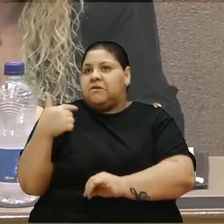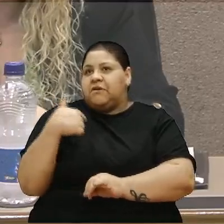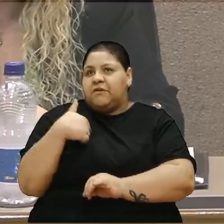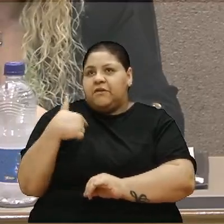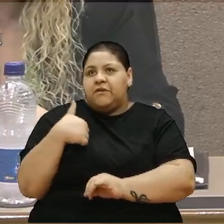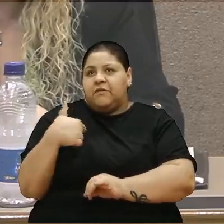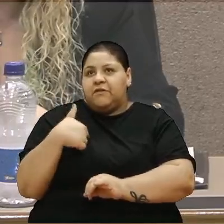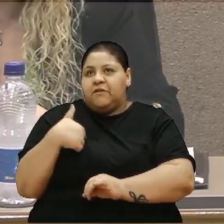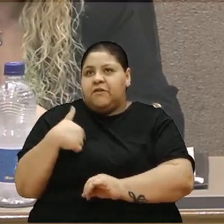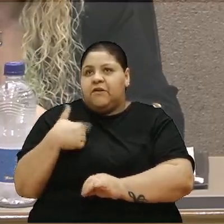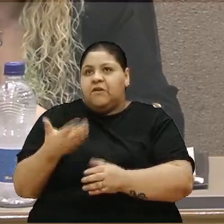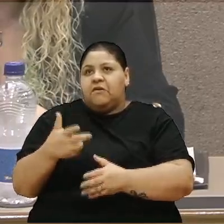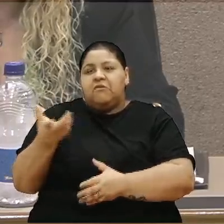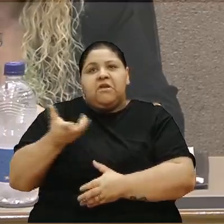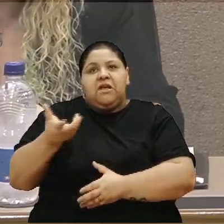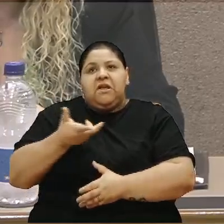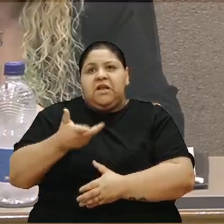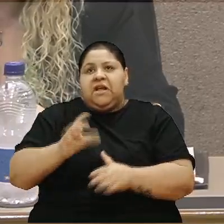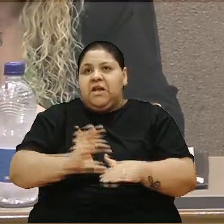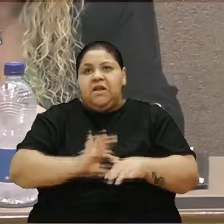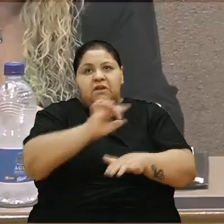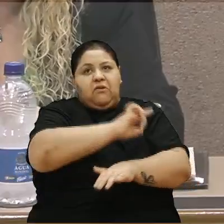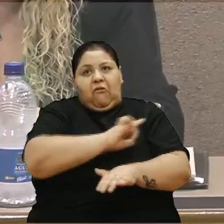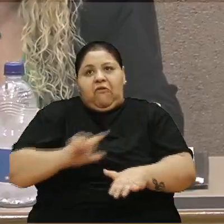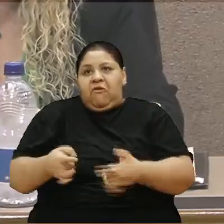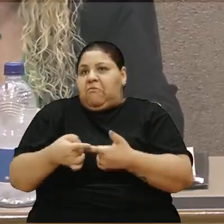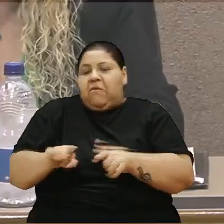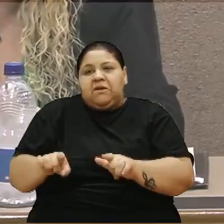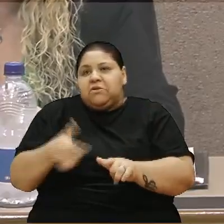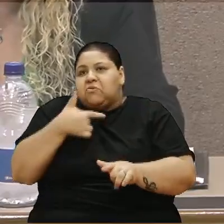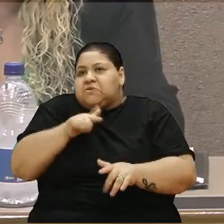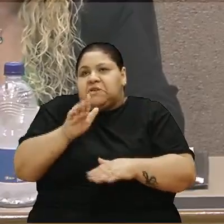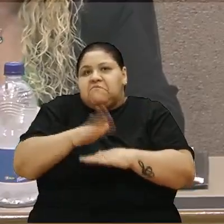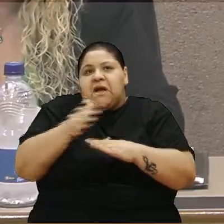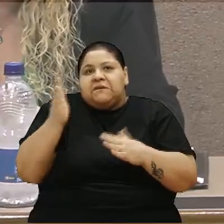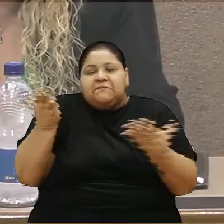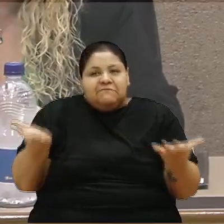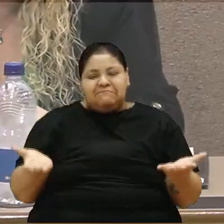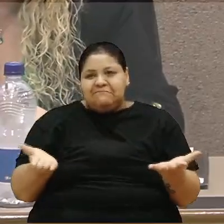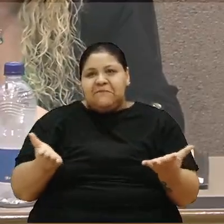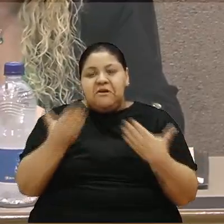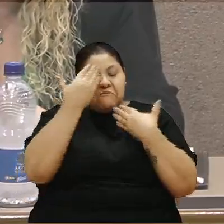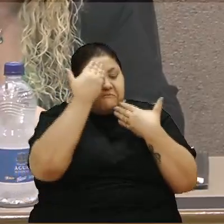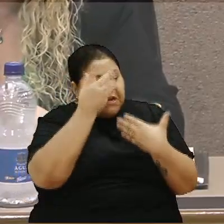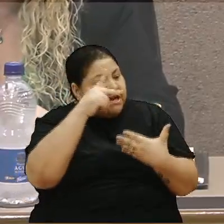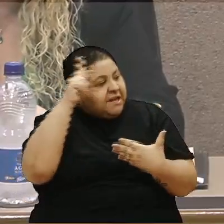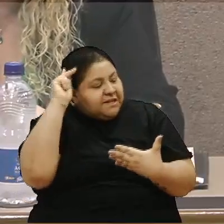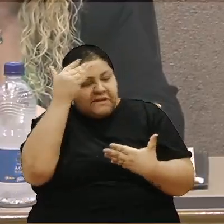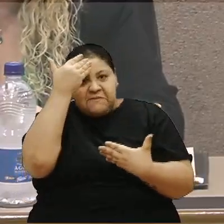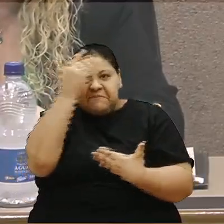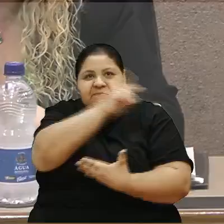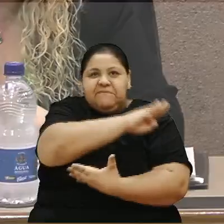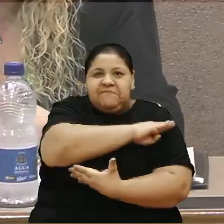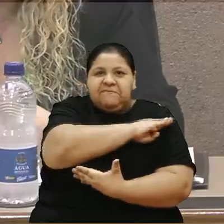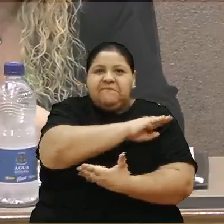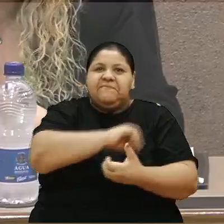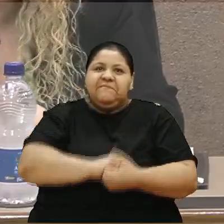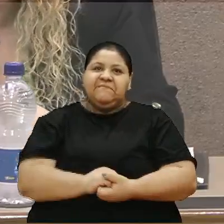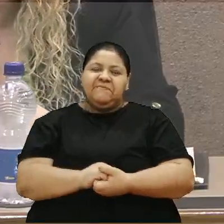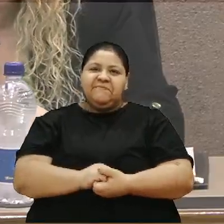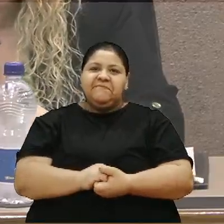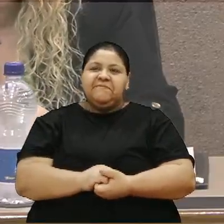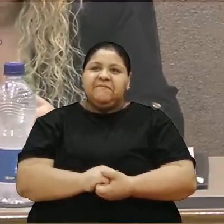até uma posição como líder de governo, mas já me desbancaram hoje aqui, né? Obrigado, Iago. Obrigado, capitão Ramon. Deixar para quem sabe,